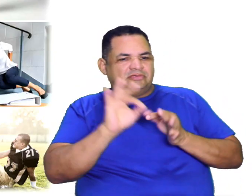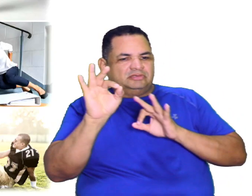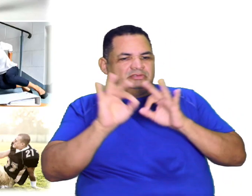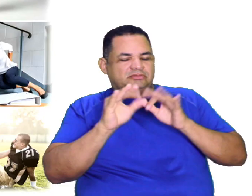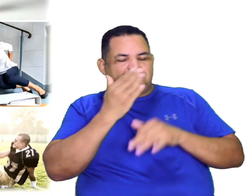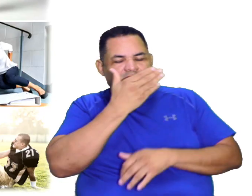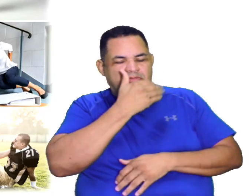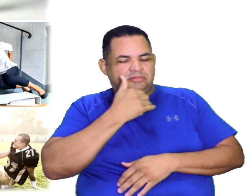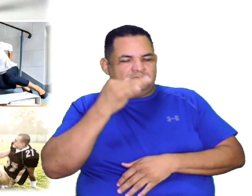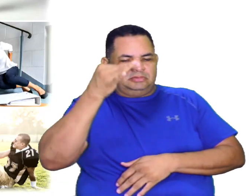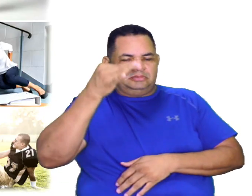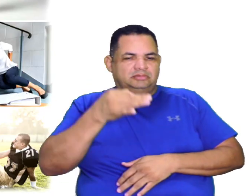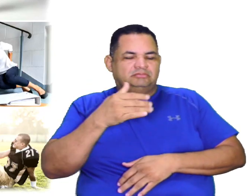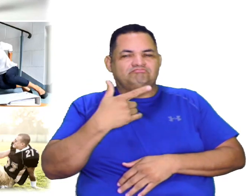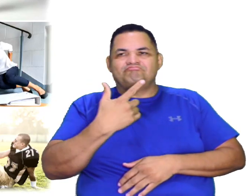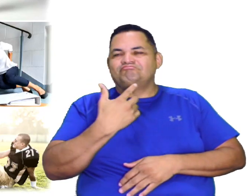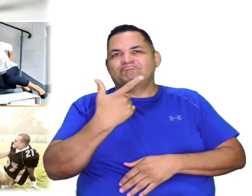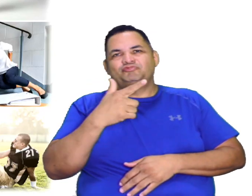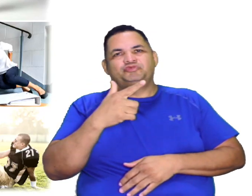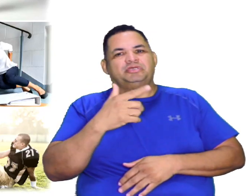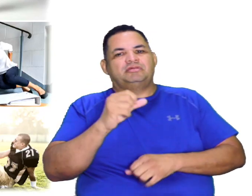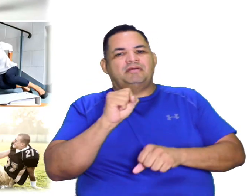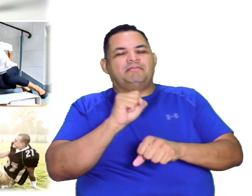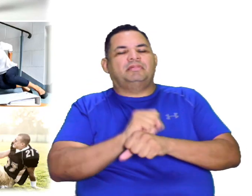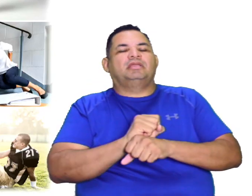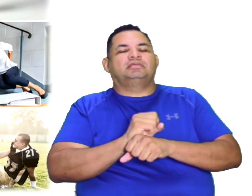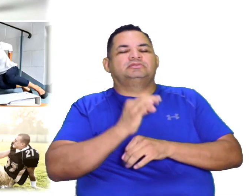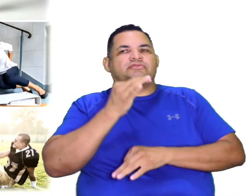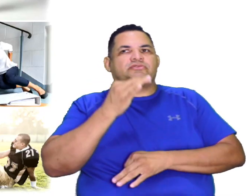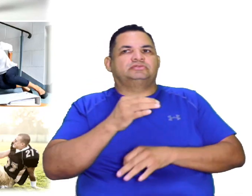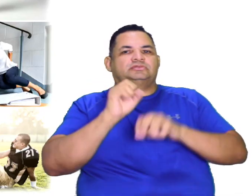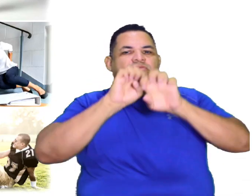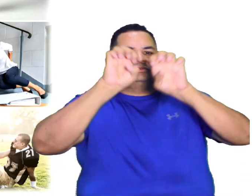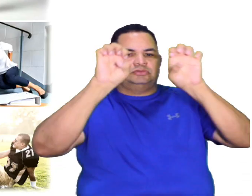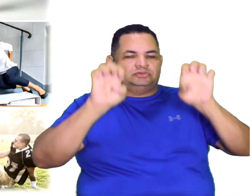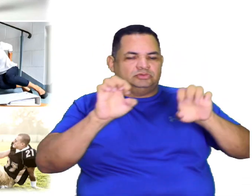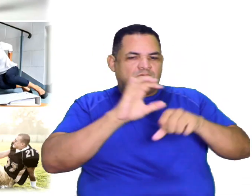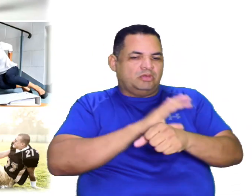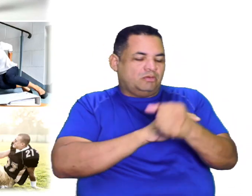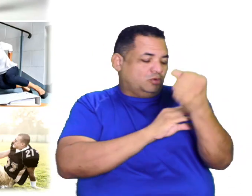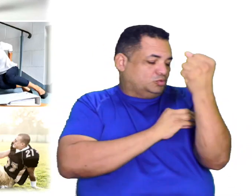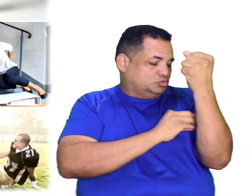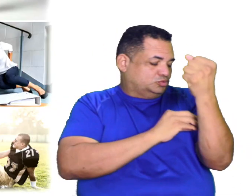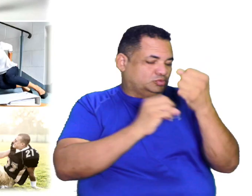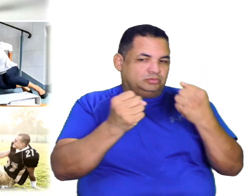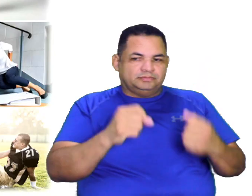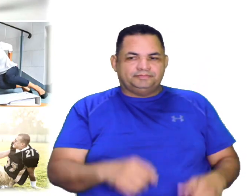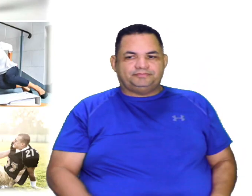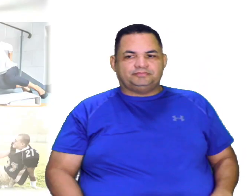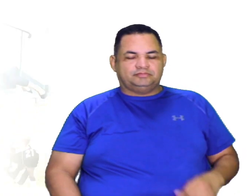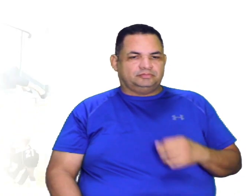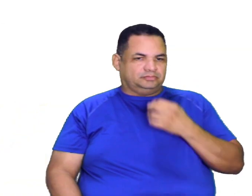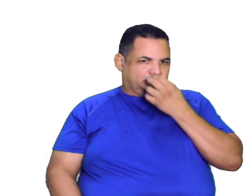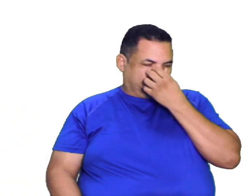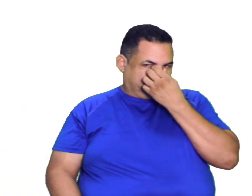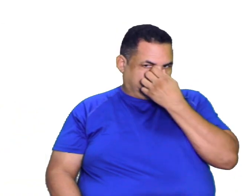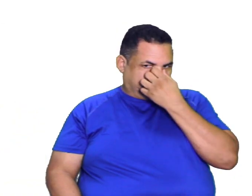Não houve um repouso adequado nessas estruturas musculares. Muito bem.